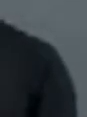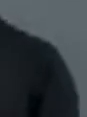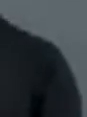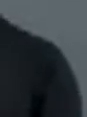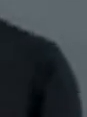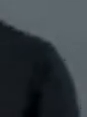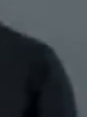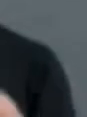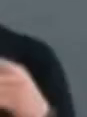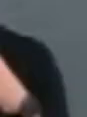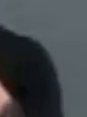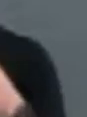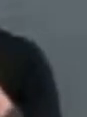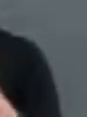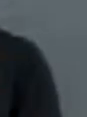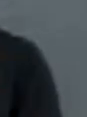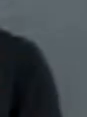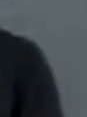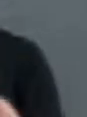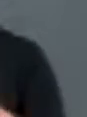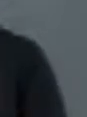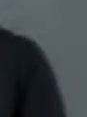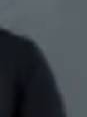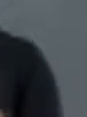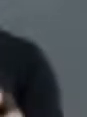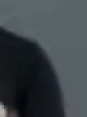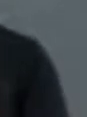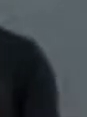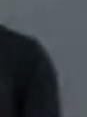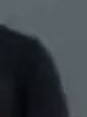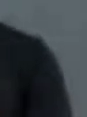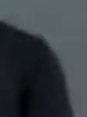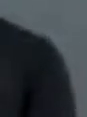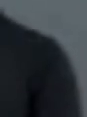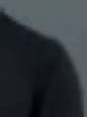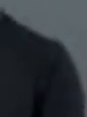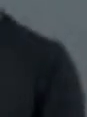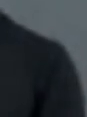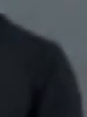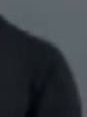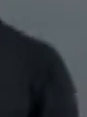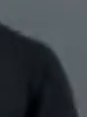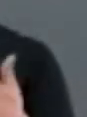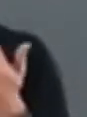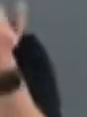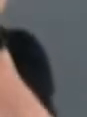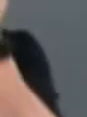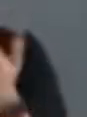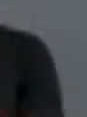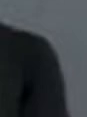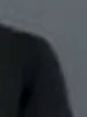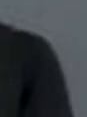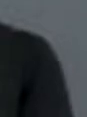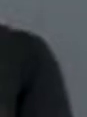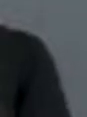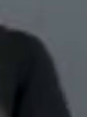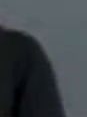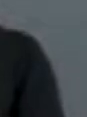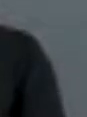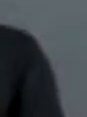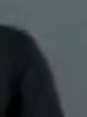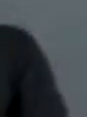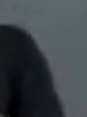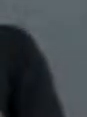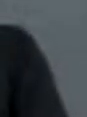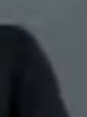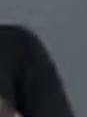batendo. É importante, sim, fazer uma auditoria para ver qual é o dado verdadeiro, senhor presidente. Porque dado, quando a gente apresenta, a gente tem